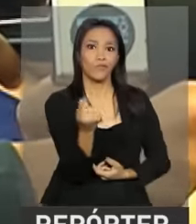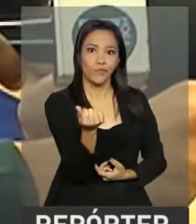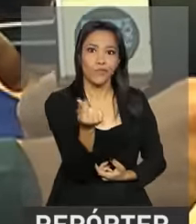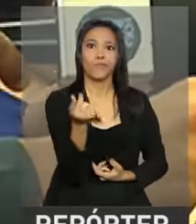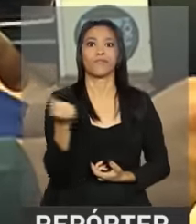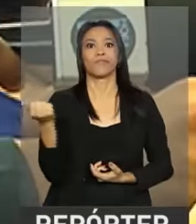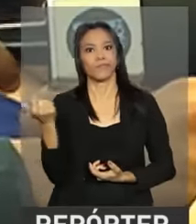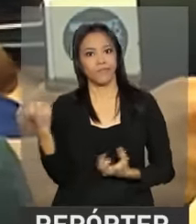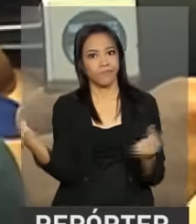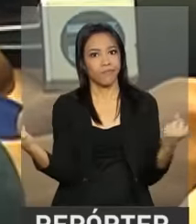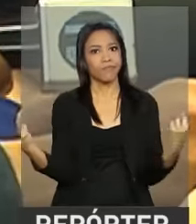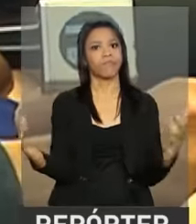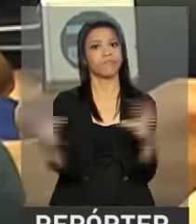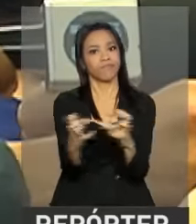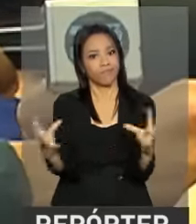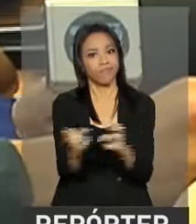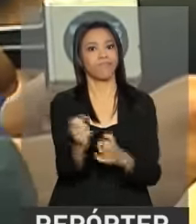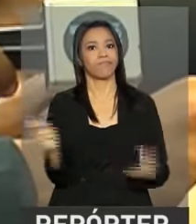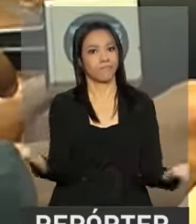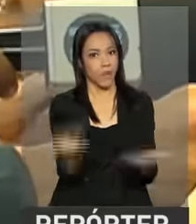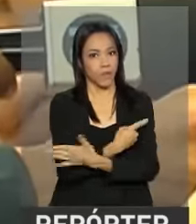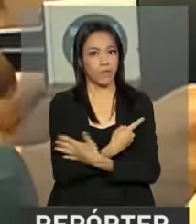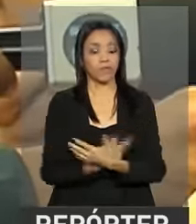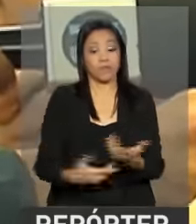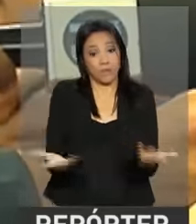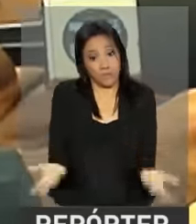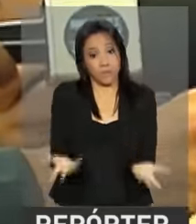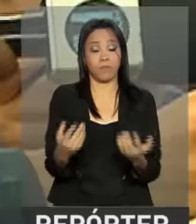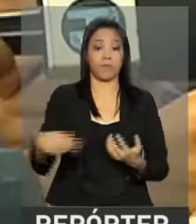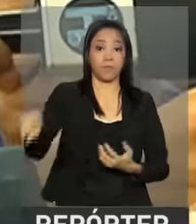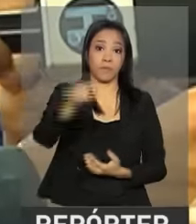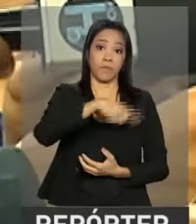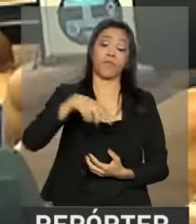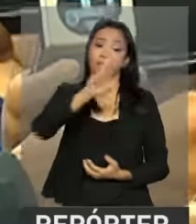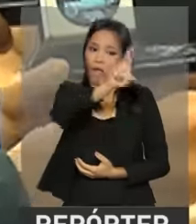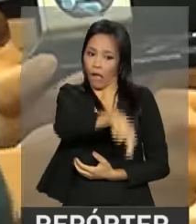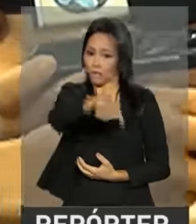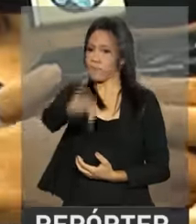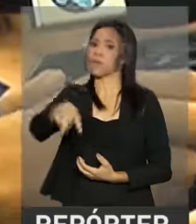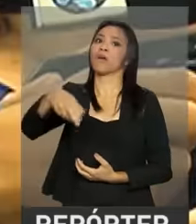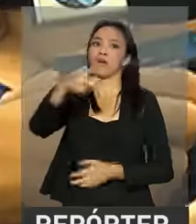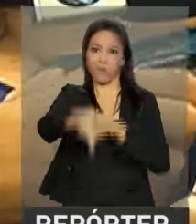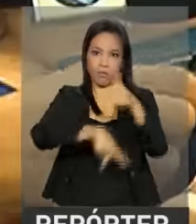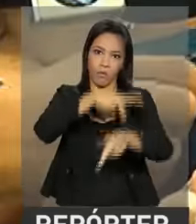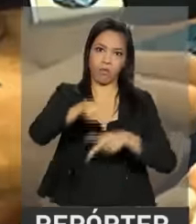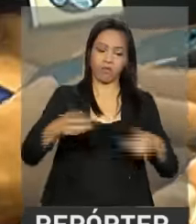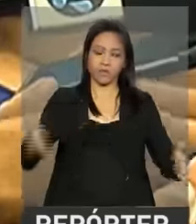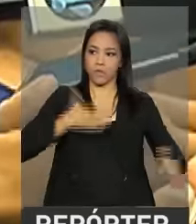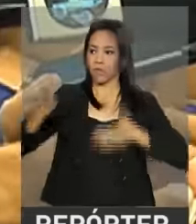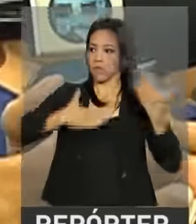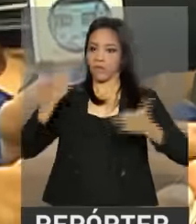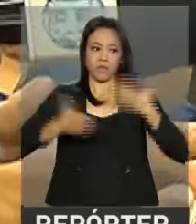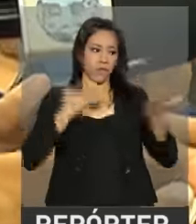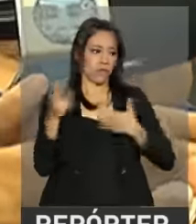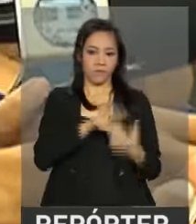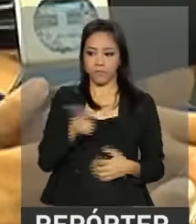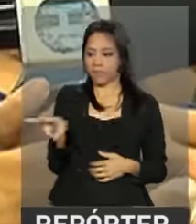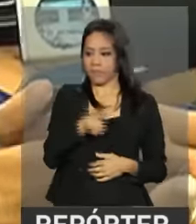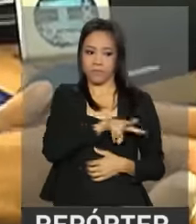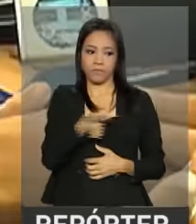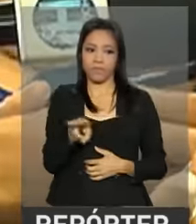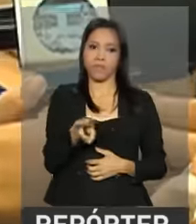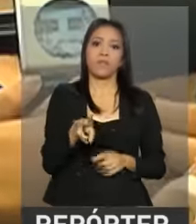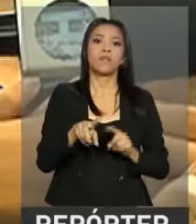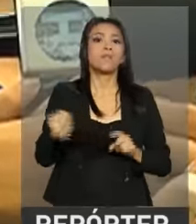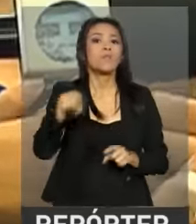por dinheiro por espaço a população tem toda a razão em está assustada o que ela tem que entender é que nós estamos